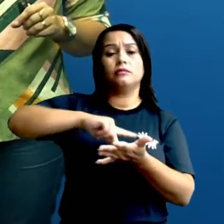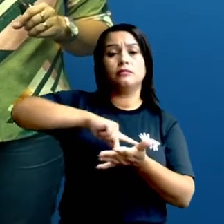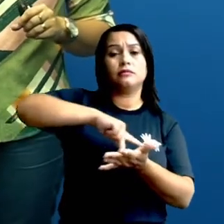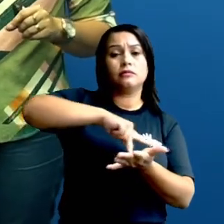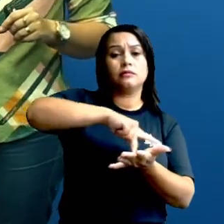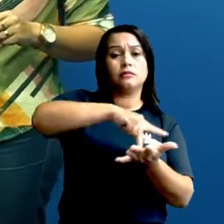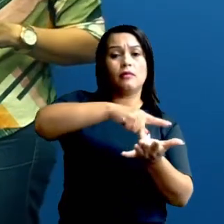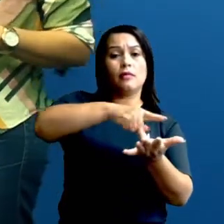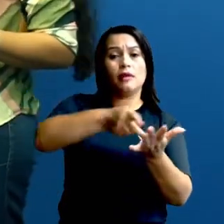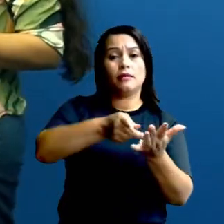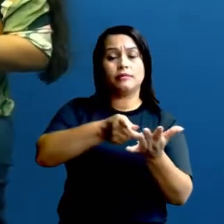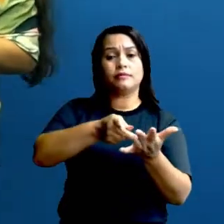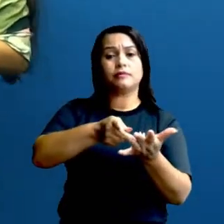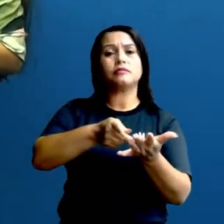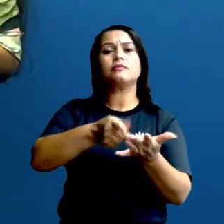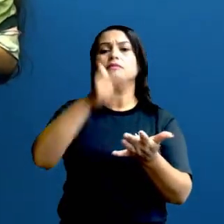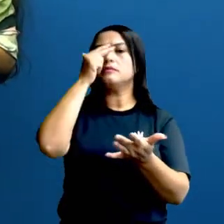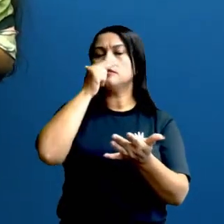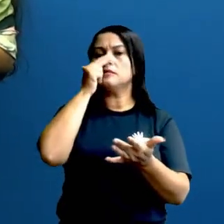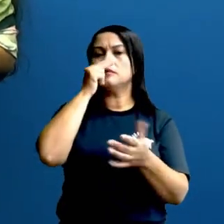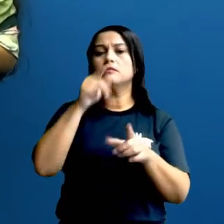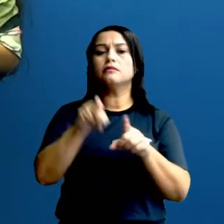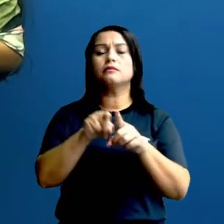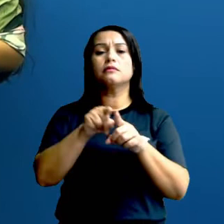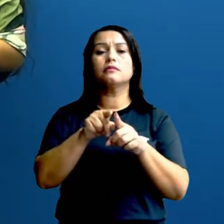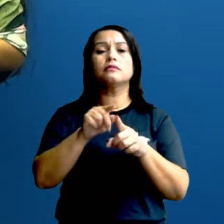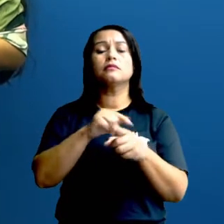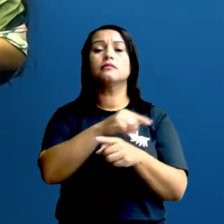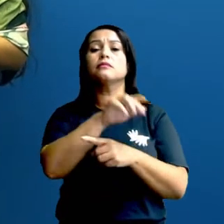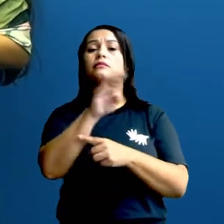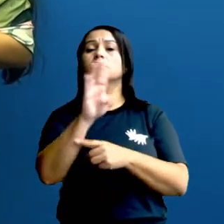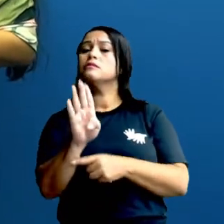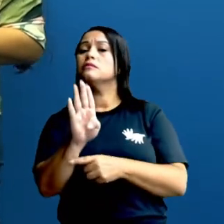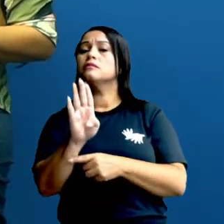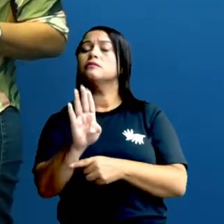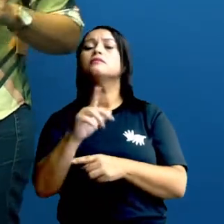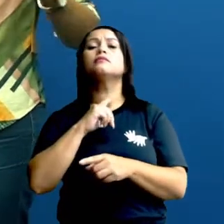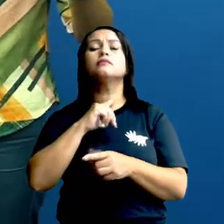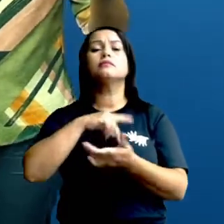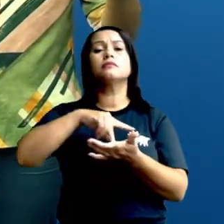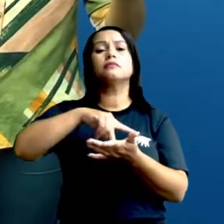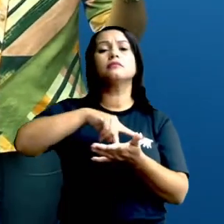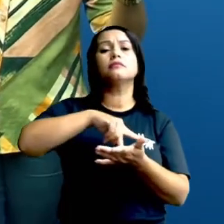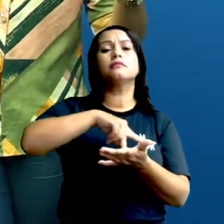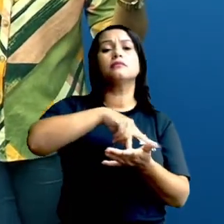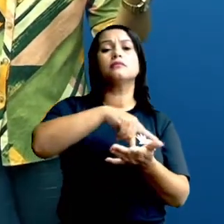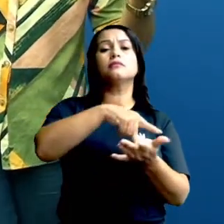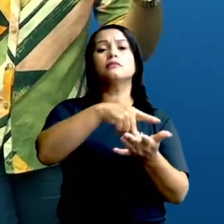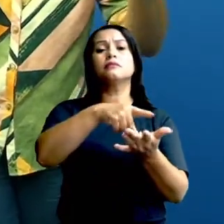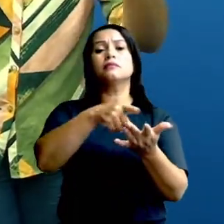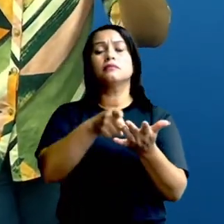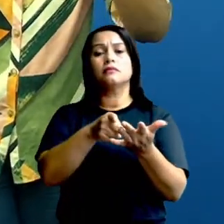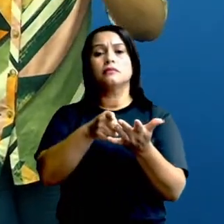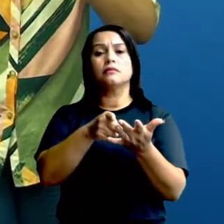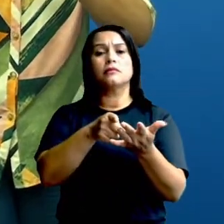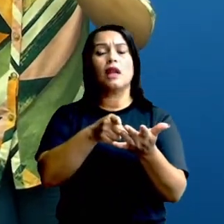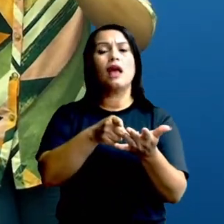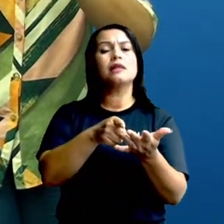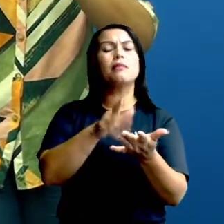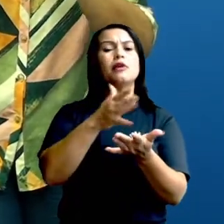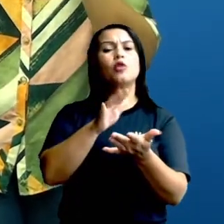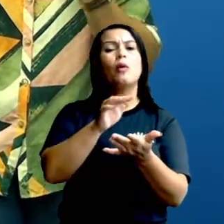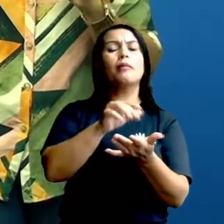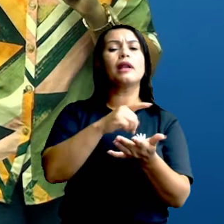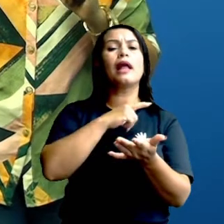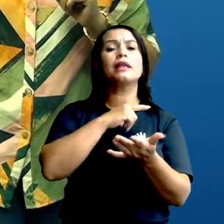meu arco com a mesma medida eu vou colocar aqui o no meu. B e Vou traçar vou fazer o meu arco até os